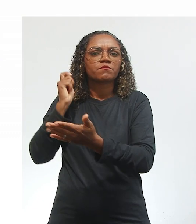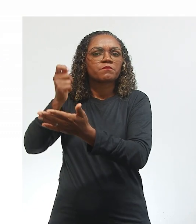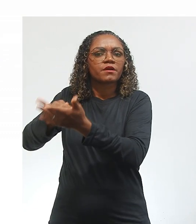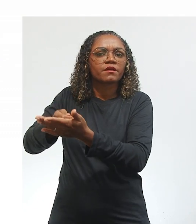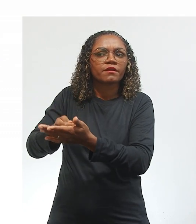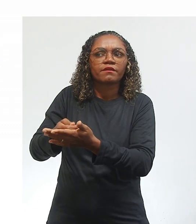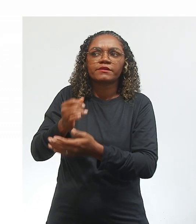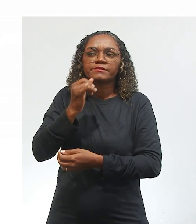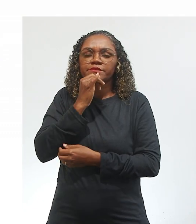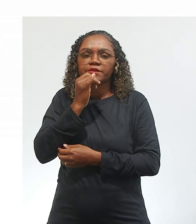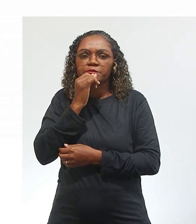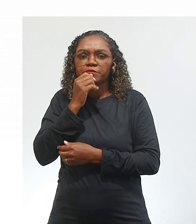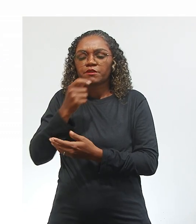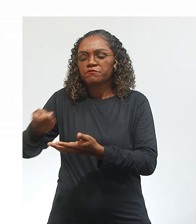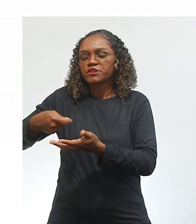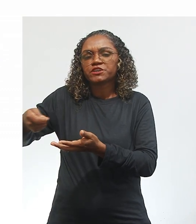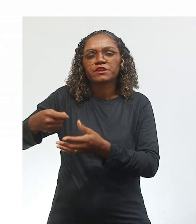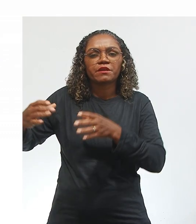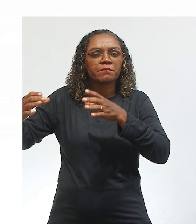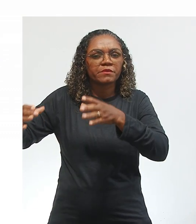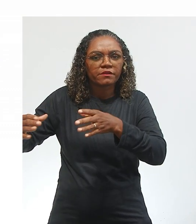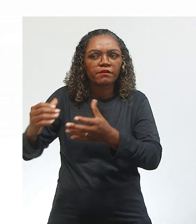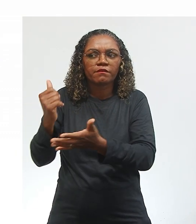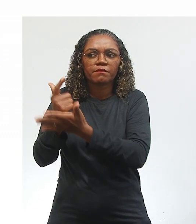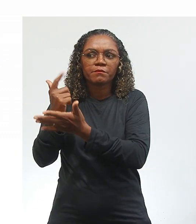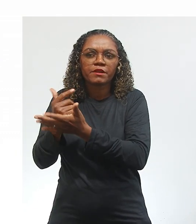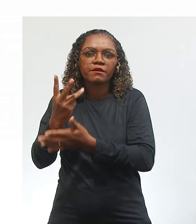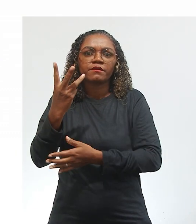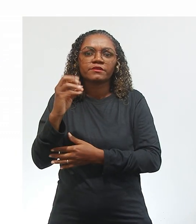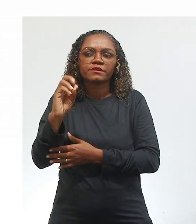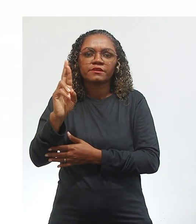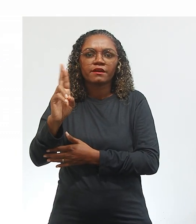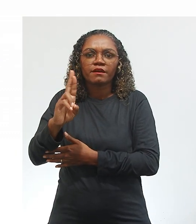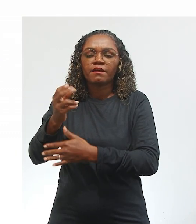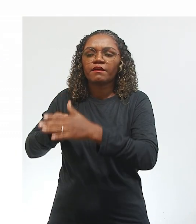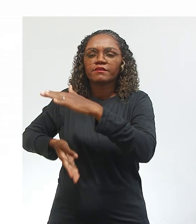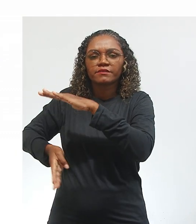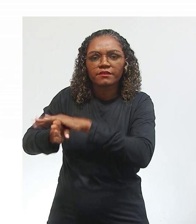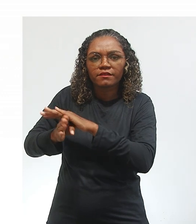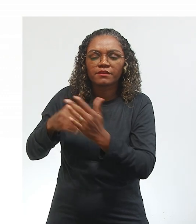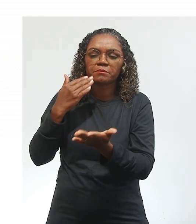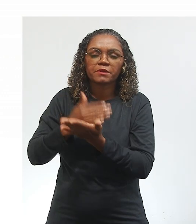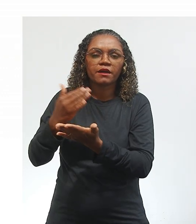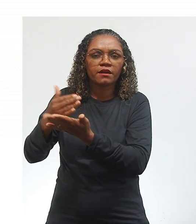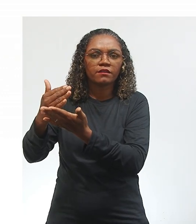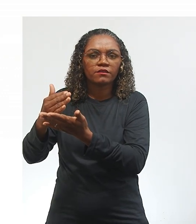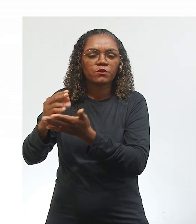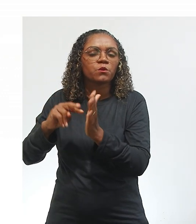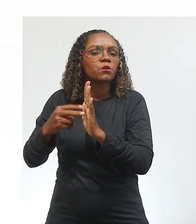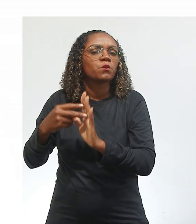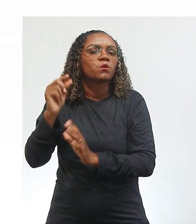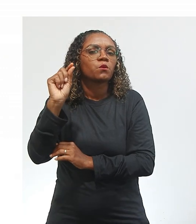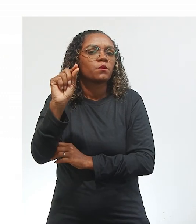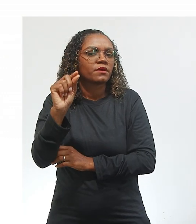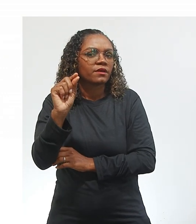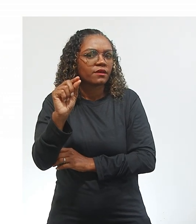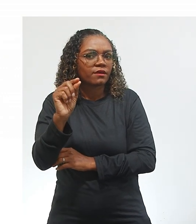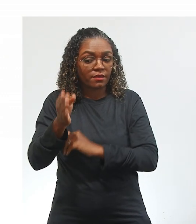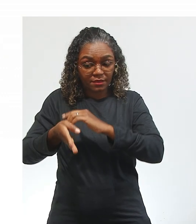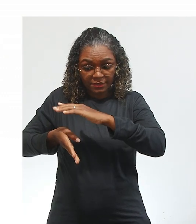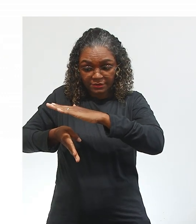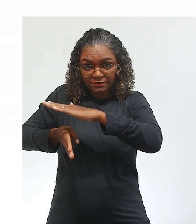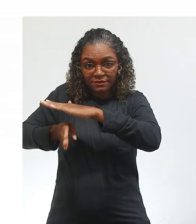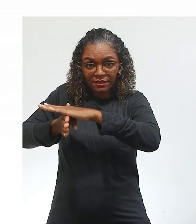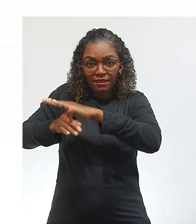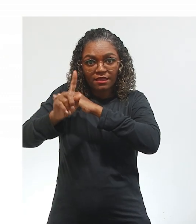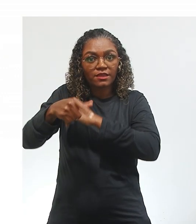compra uma frigideira aí, com entrada de 30 reais e o resto eu parcelo, um exemplo. O que quando vocês entendem quando eu falo entrada? Quer dizer o quê?